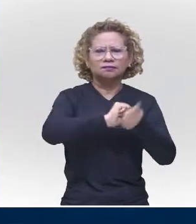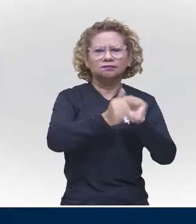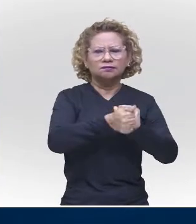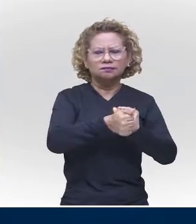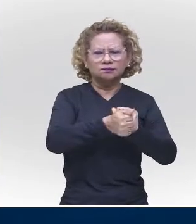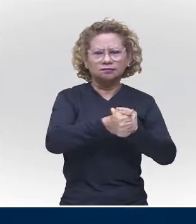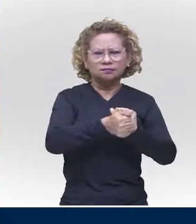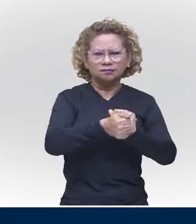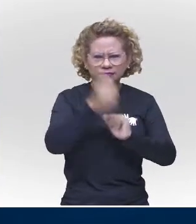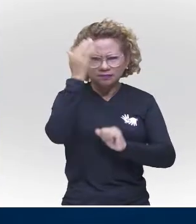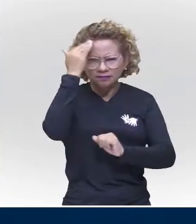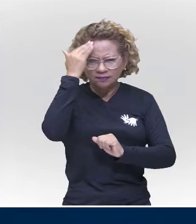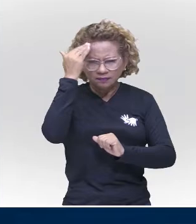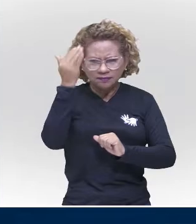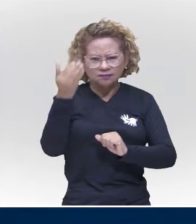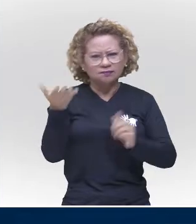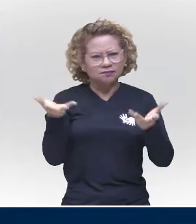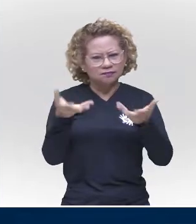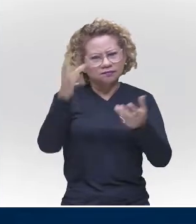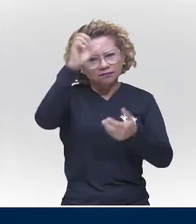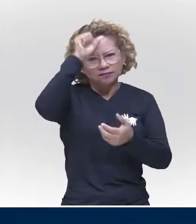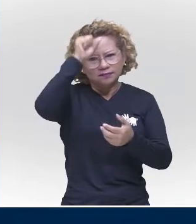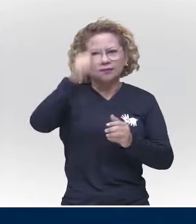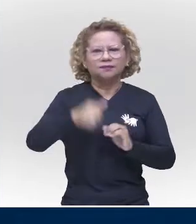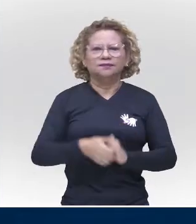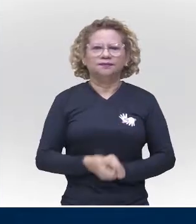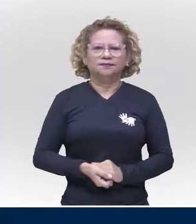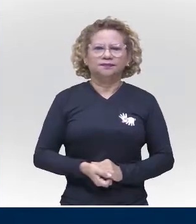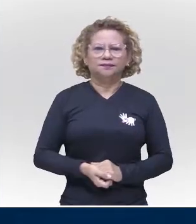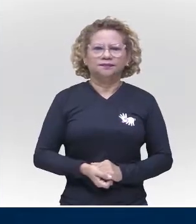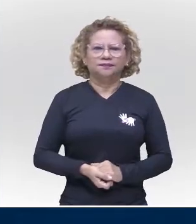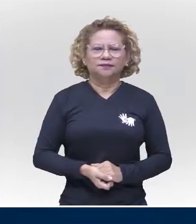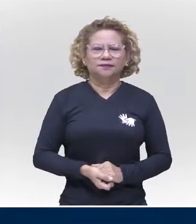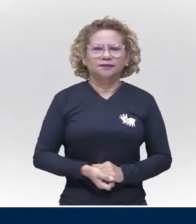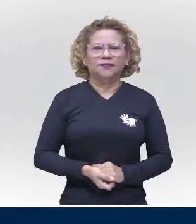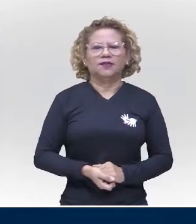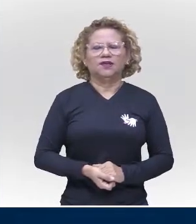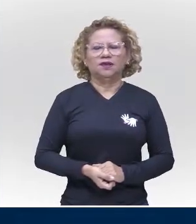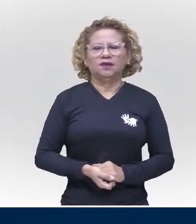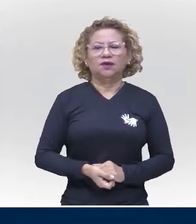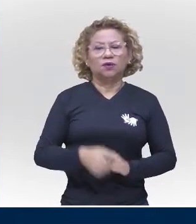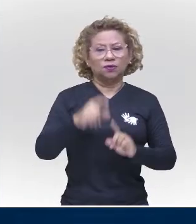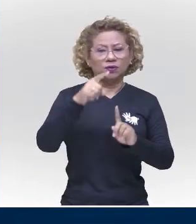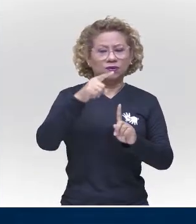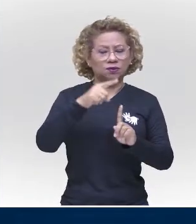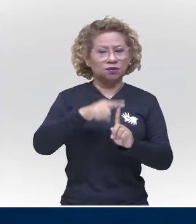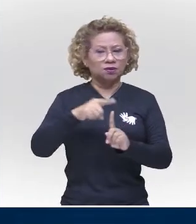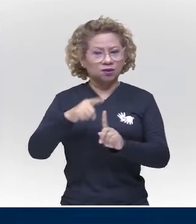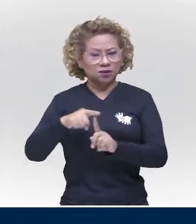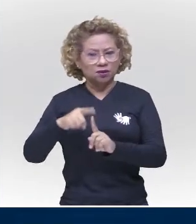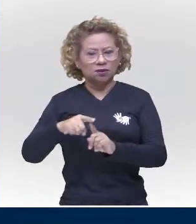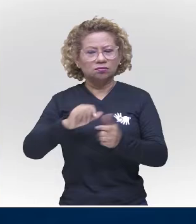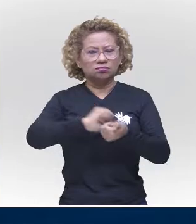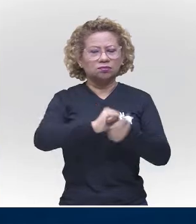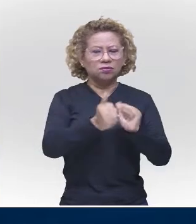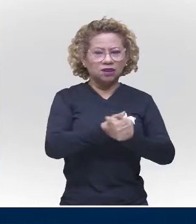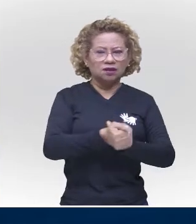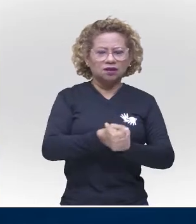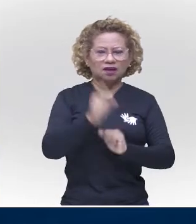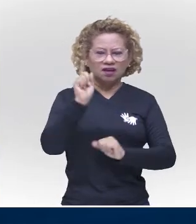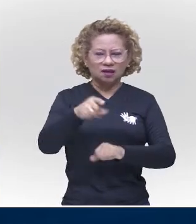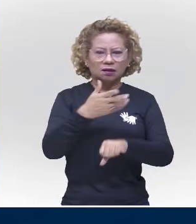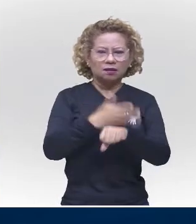Vamos aprender? Então, o esporte, ou os esportes, são práticas ou jogos que